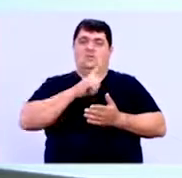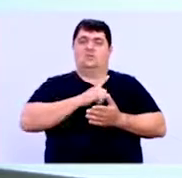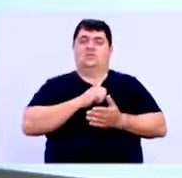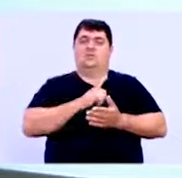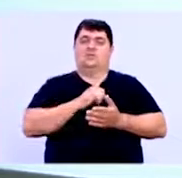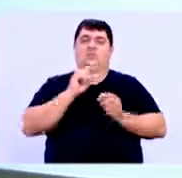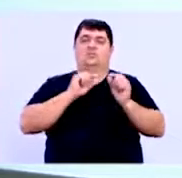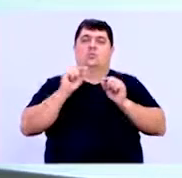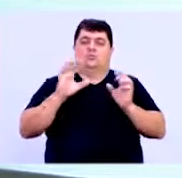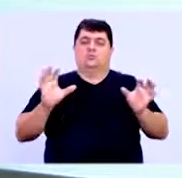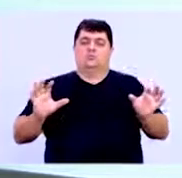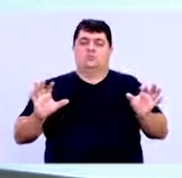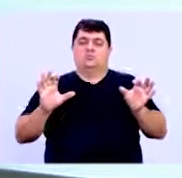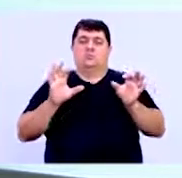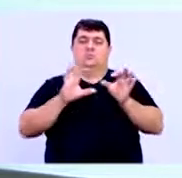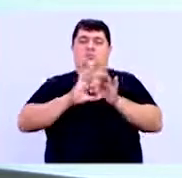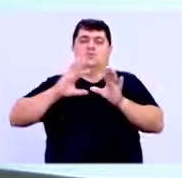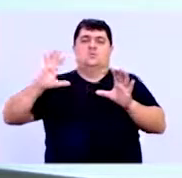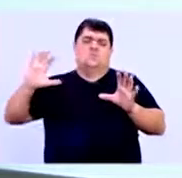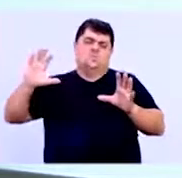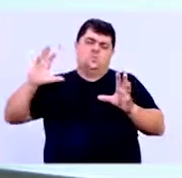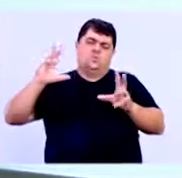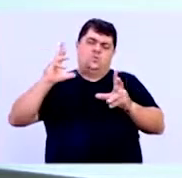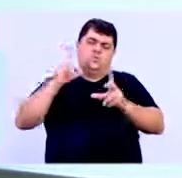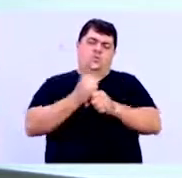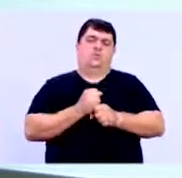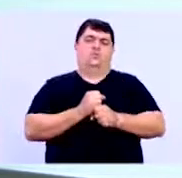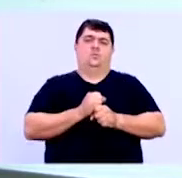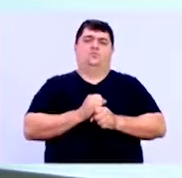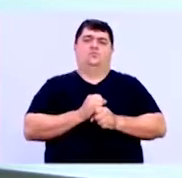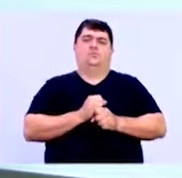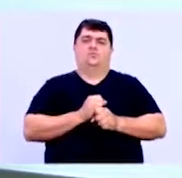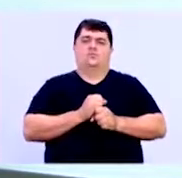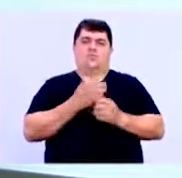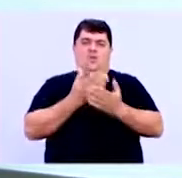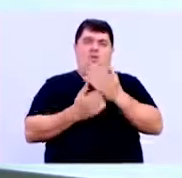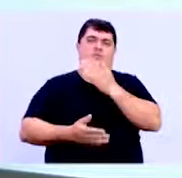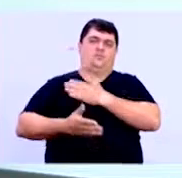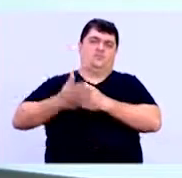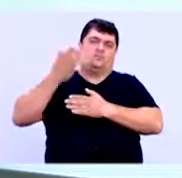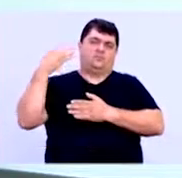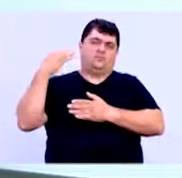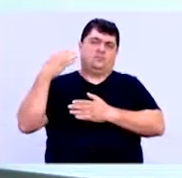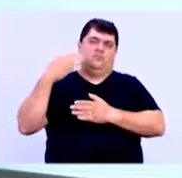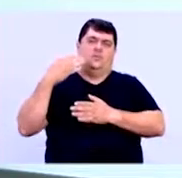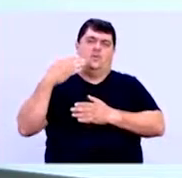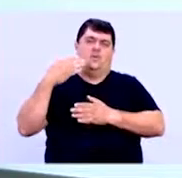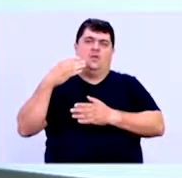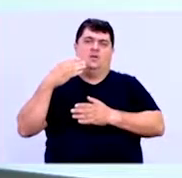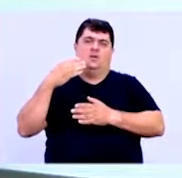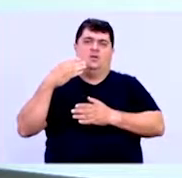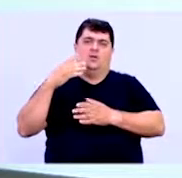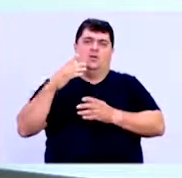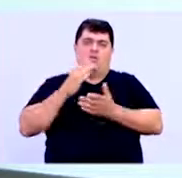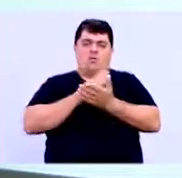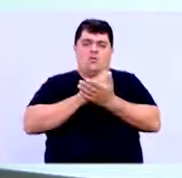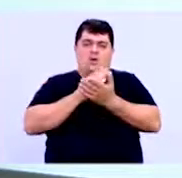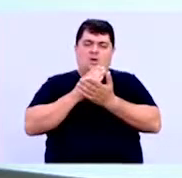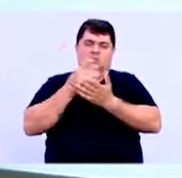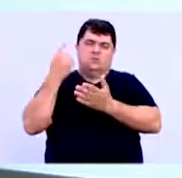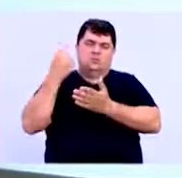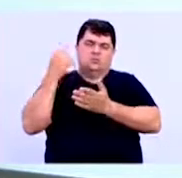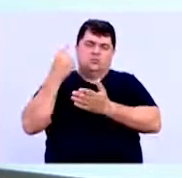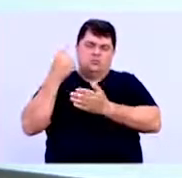uma contextualização de todo o caso prático. Nas últimas aulas, esse caso ele é desdobrado na